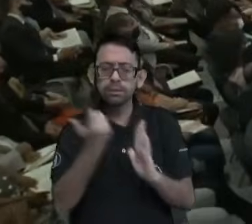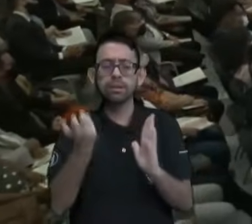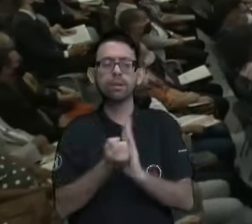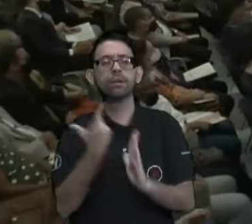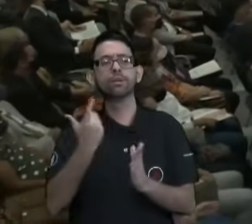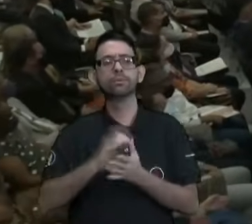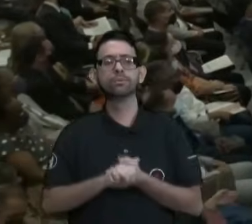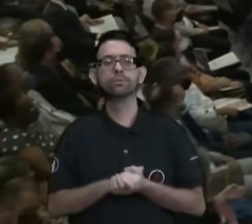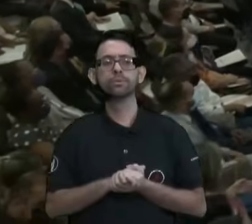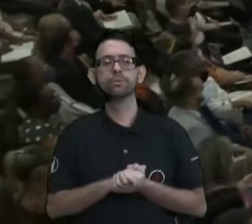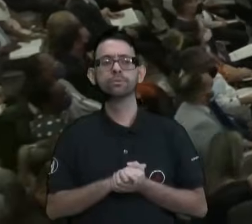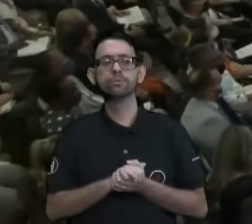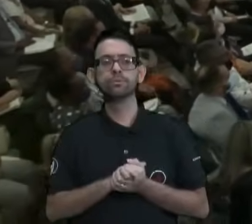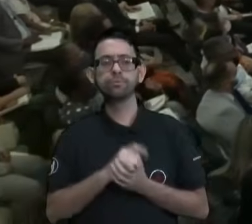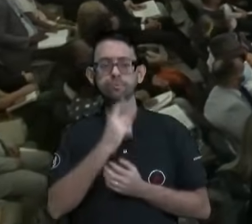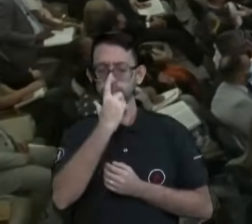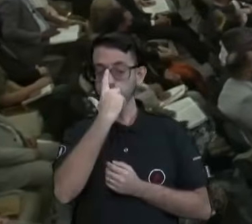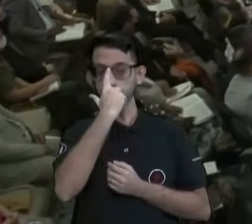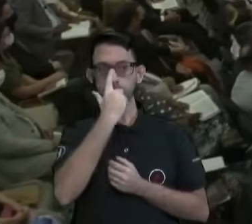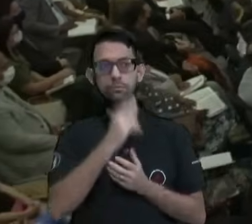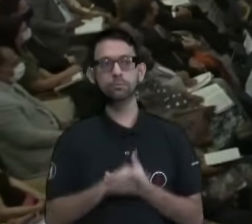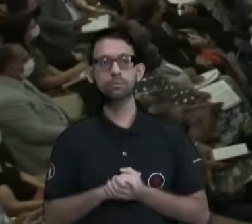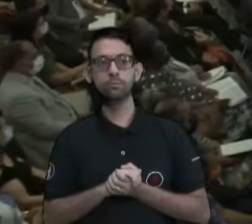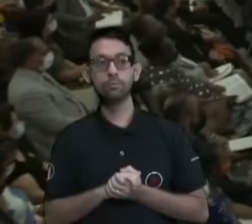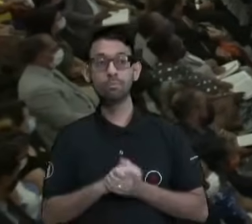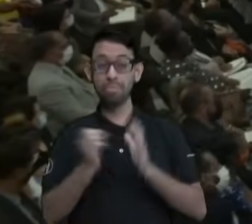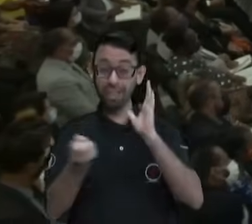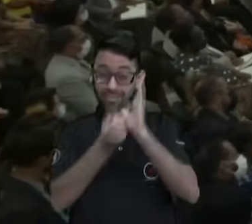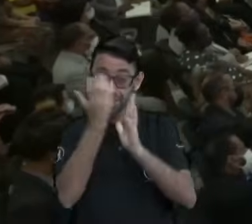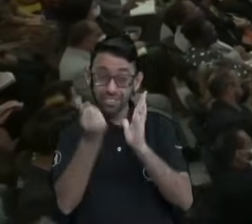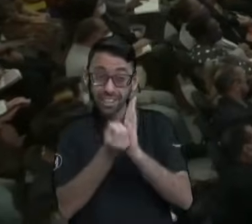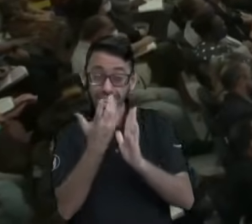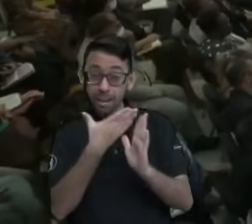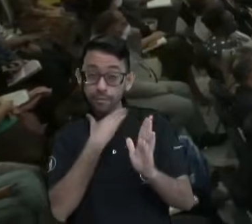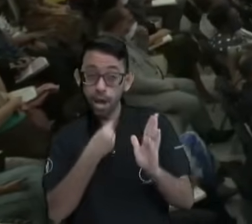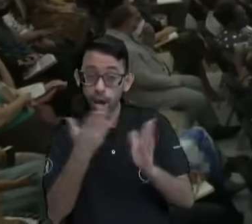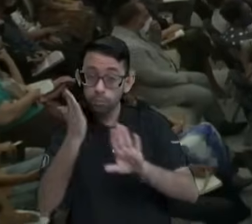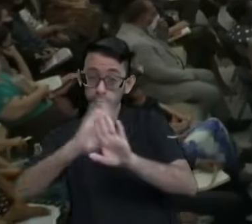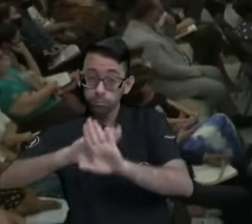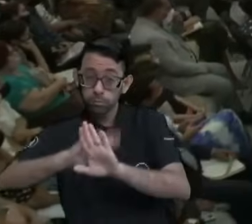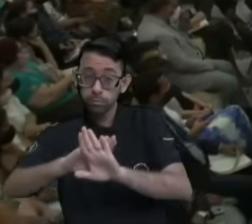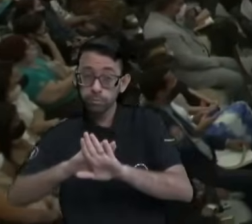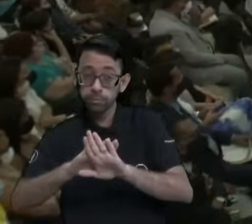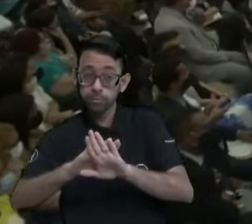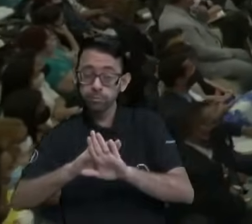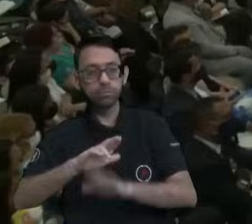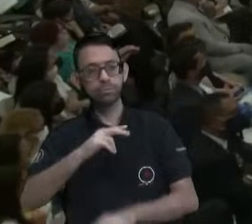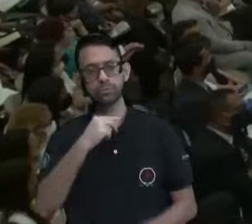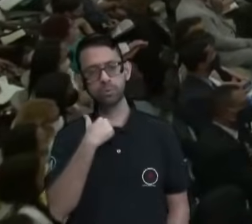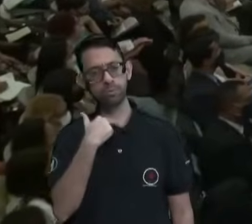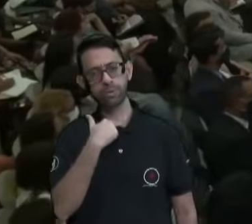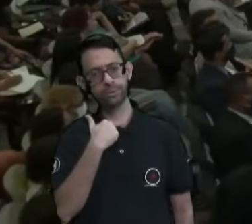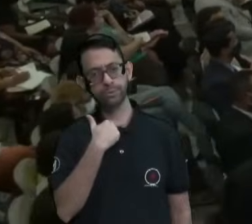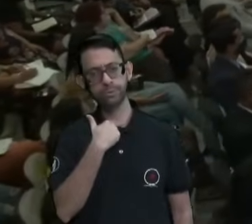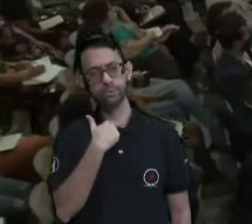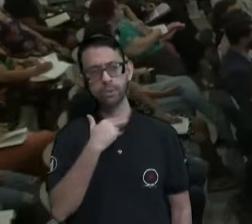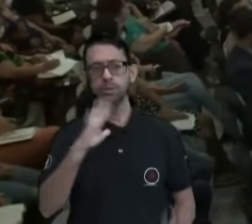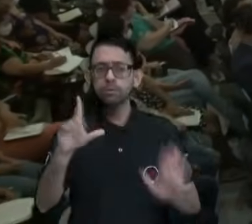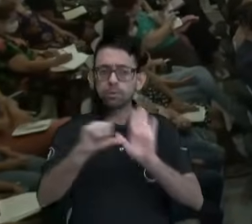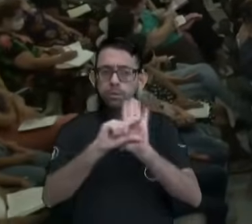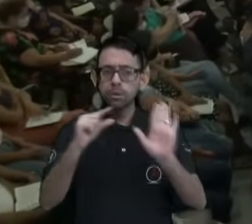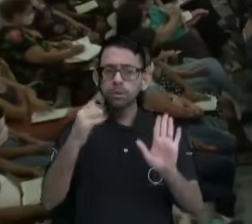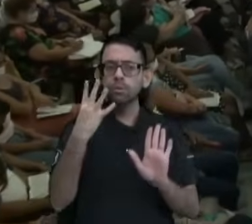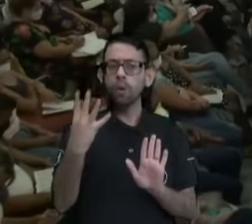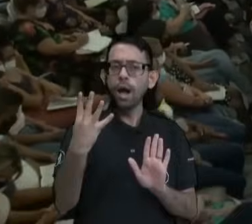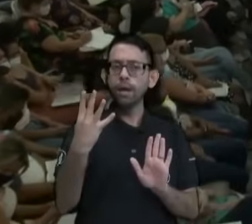o evangelho não seja falsificado E aí você vai pro Versículo 4 e no Versículo